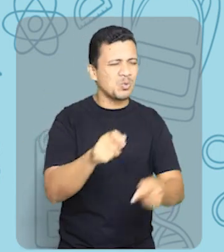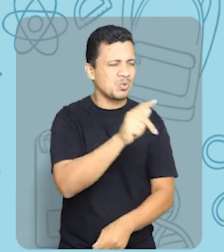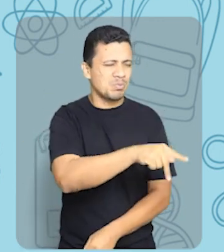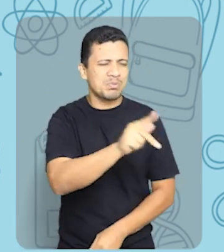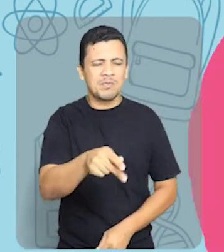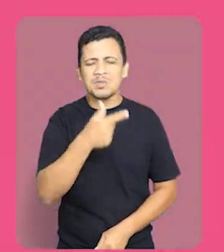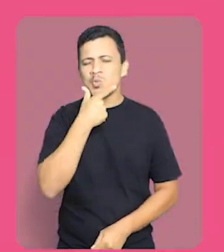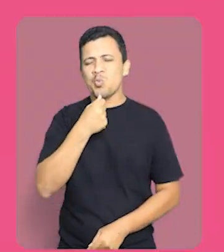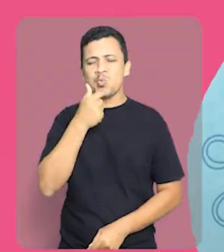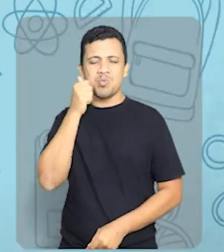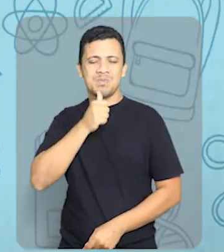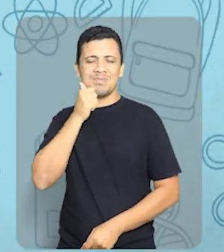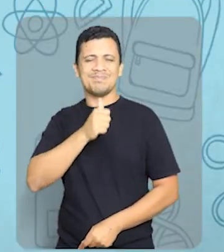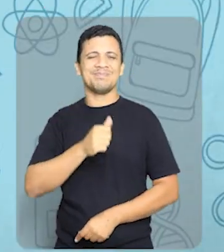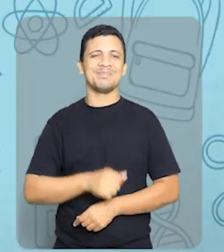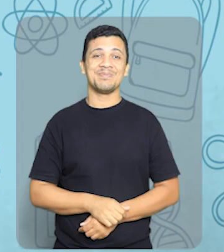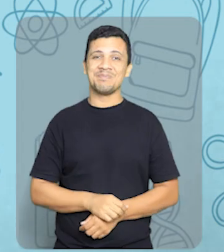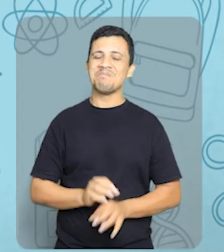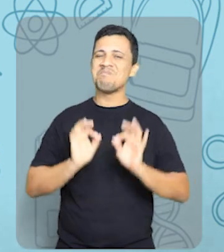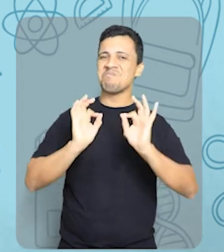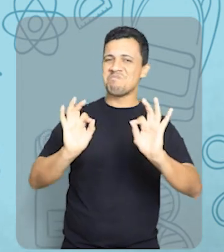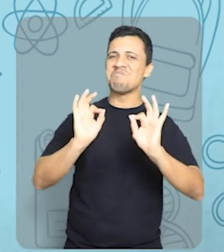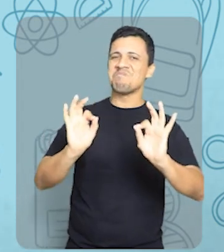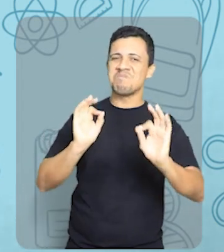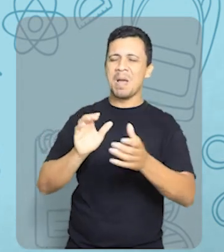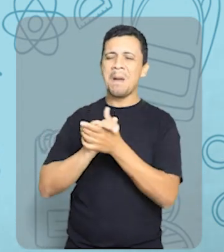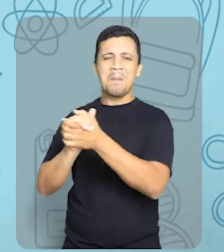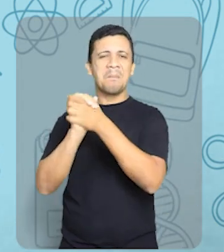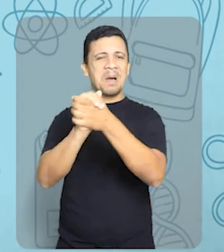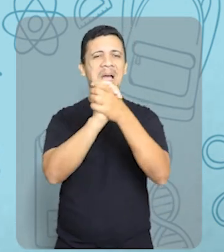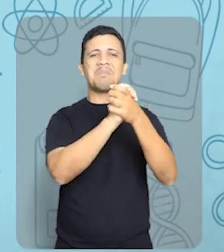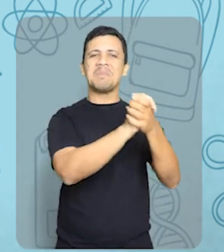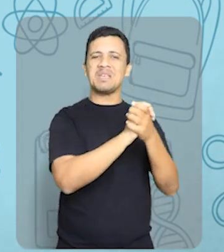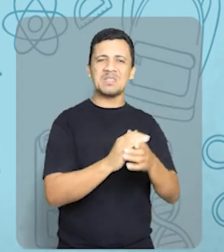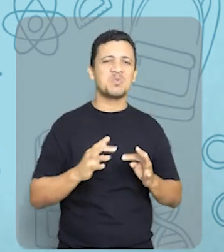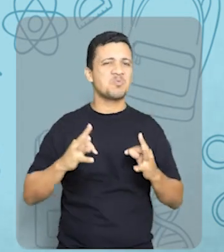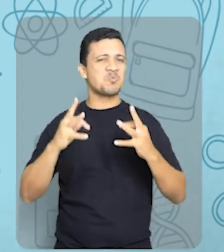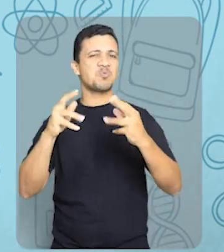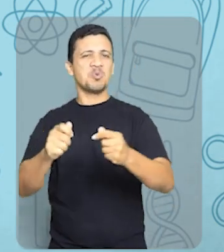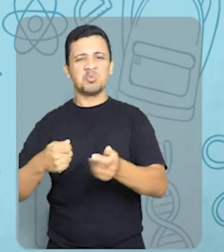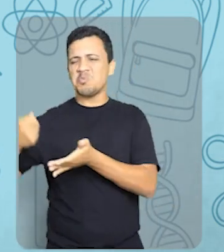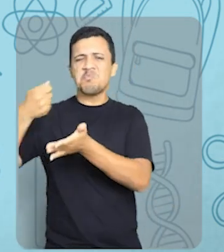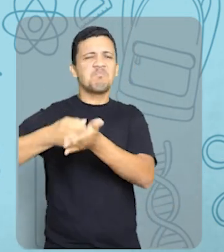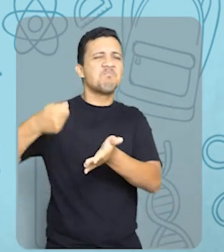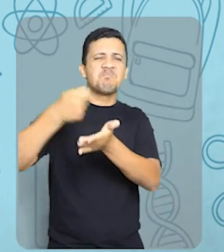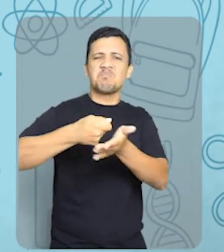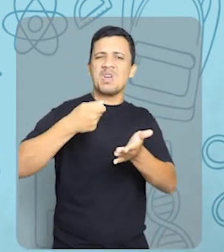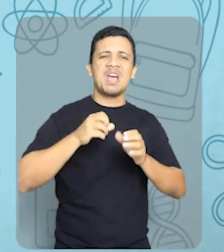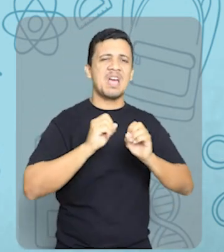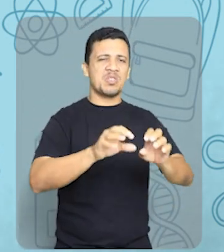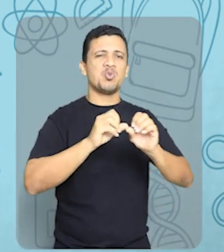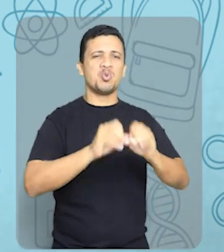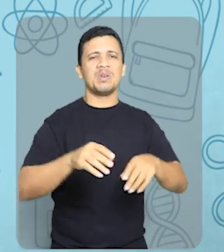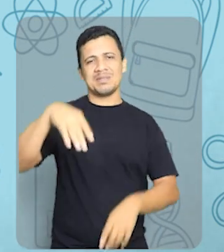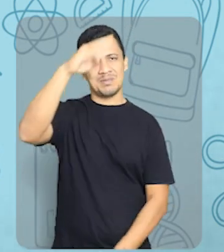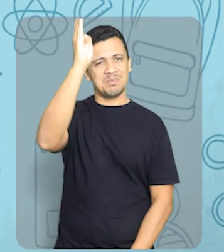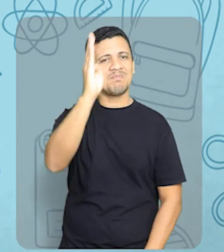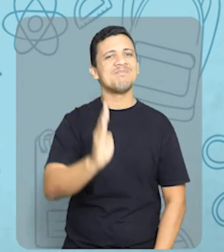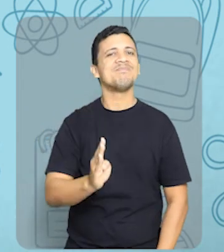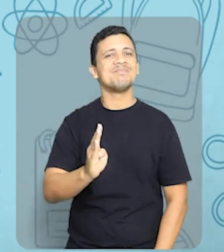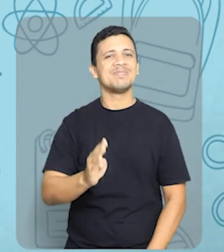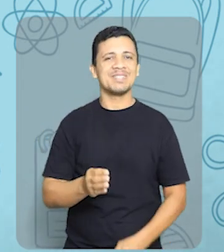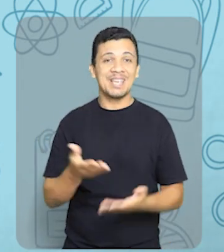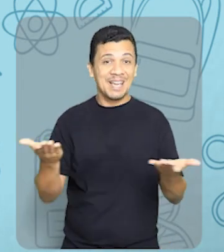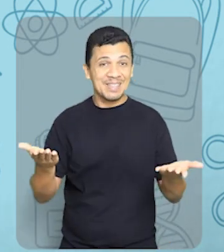professores e professoras. Que maravilha, hein? Parabéns a todos e todas que defendem a educação do nosso país. E